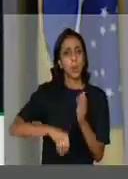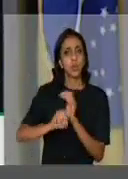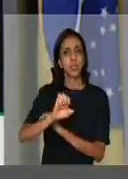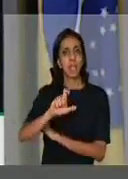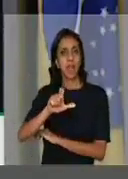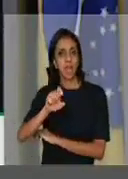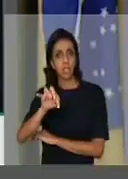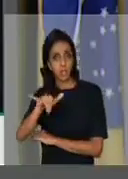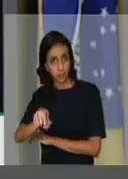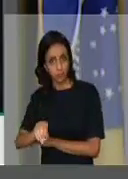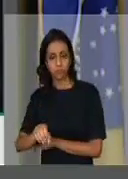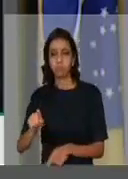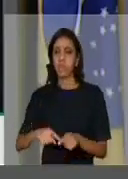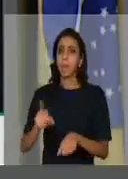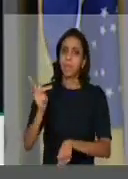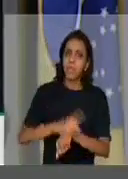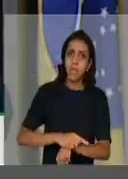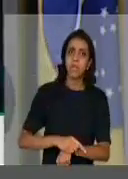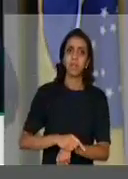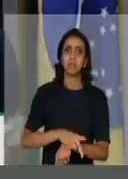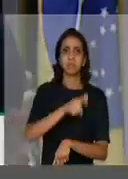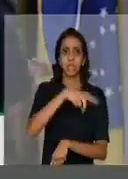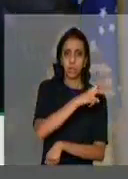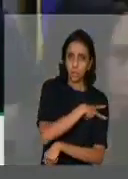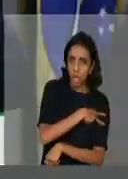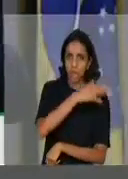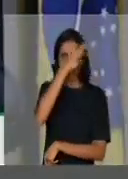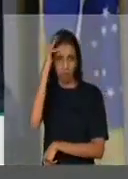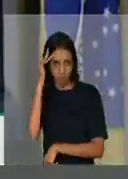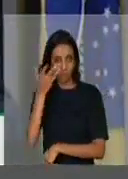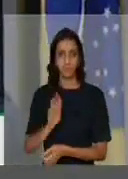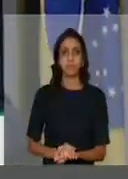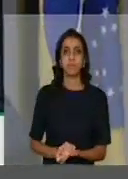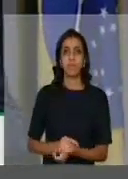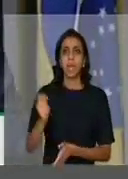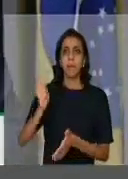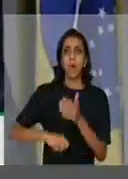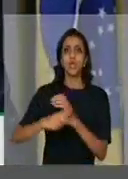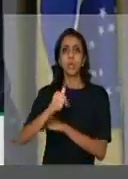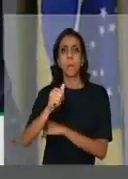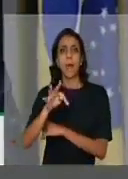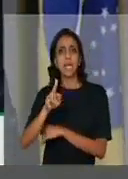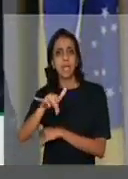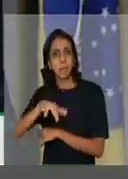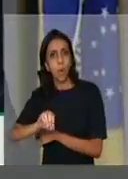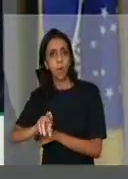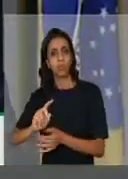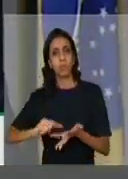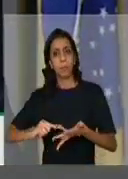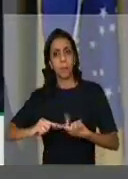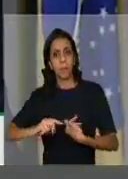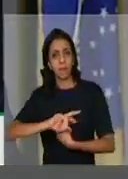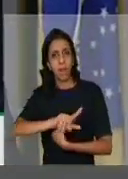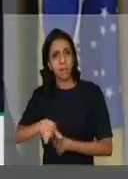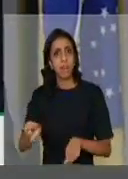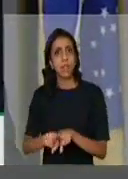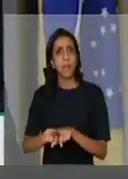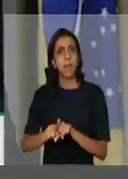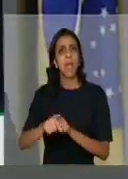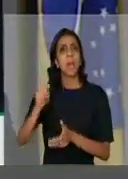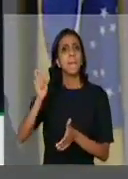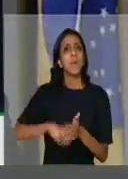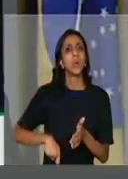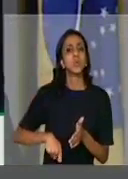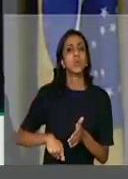seletivo, previdência, empregado e empregador, impostos patrimoniais e o regulador imposto